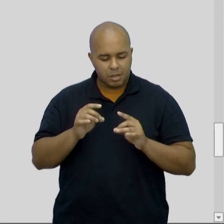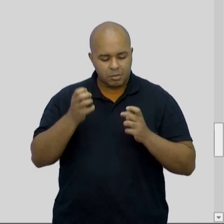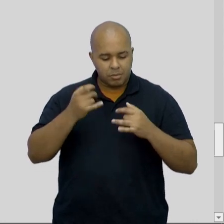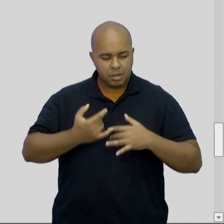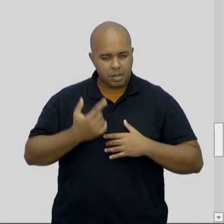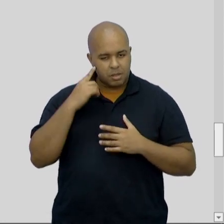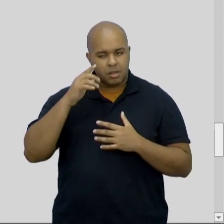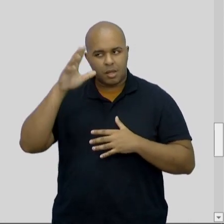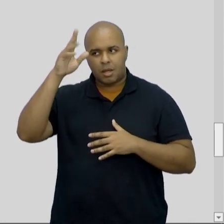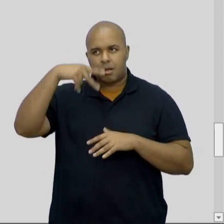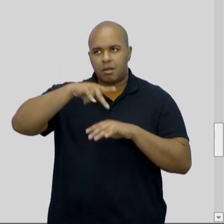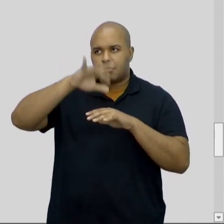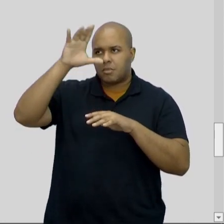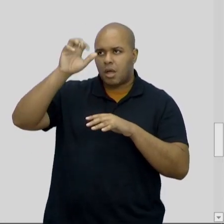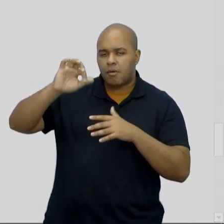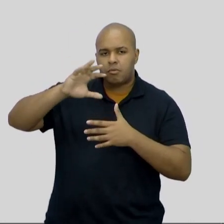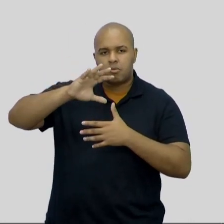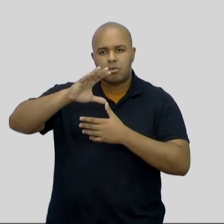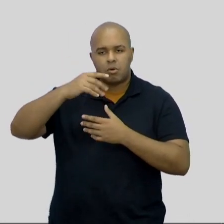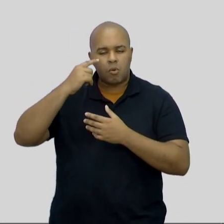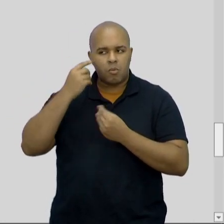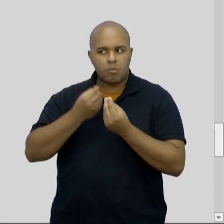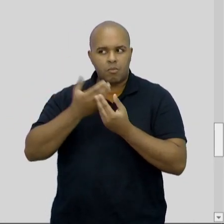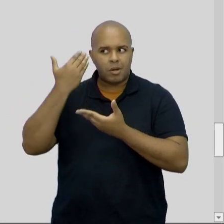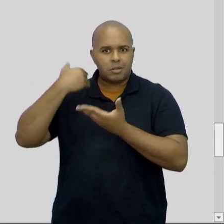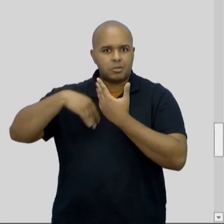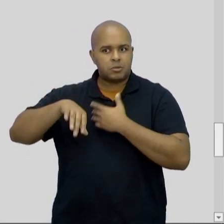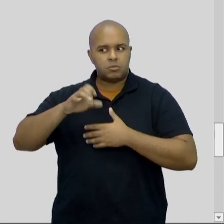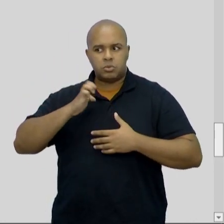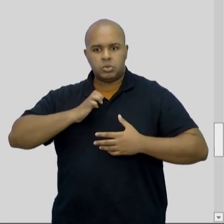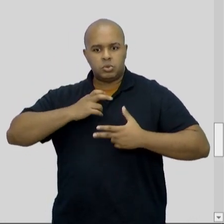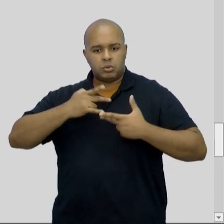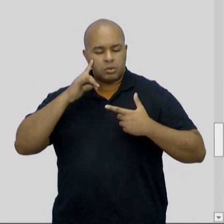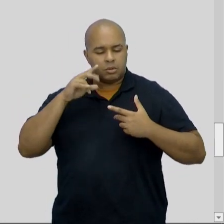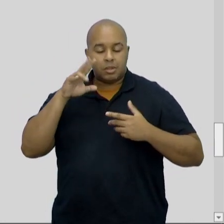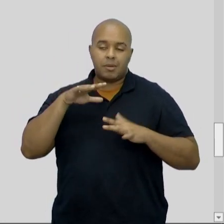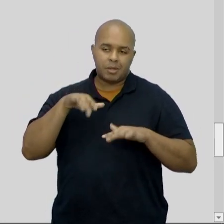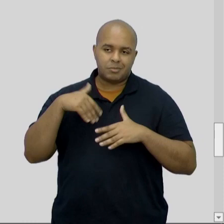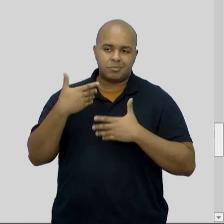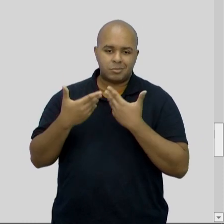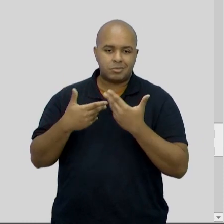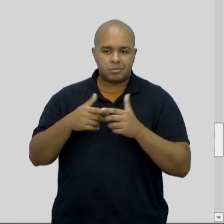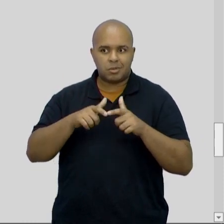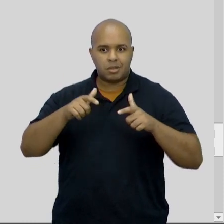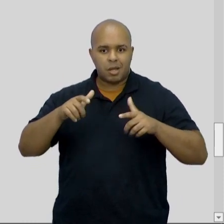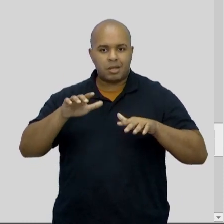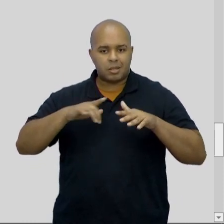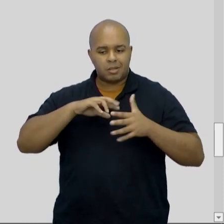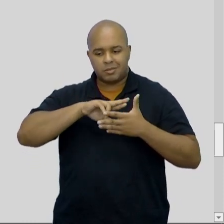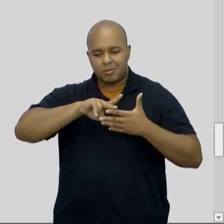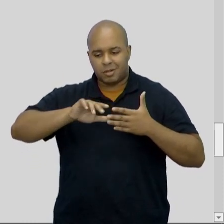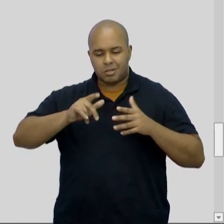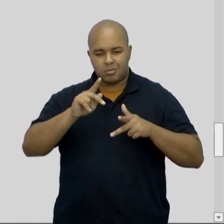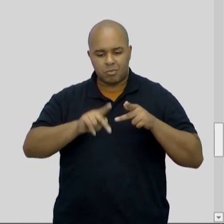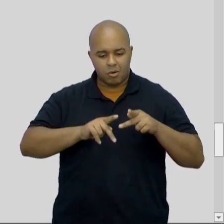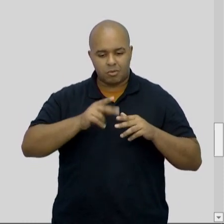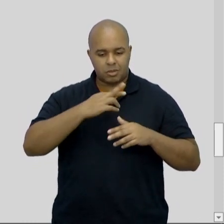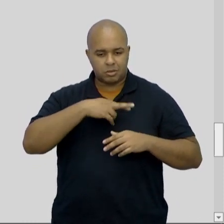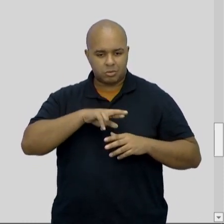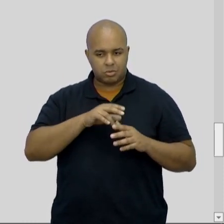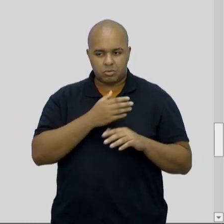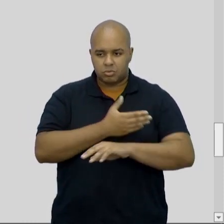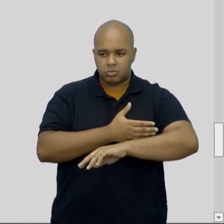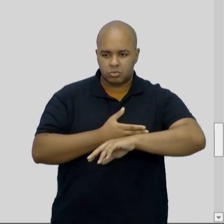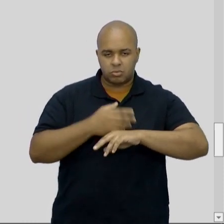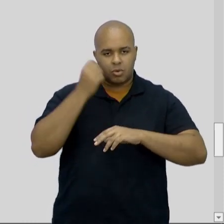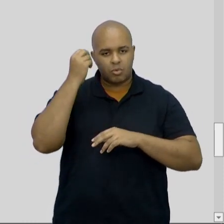falando a África é um continente com um passado riquíssimo e que pelo seu enorme tamanho possui grande variedade de povos, religiões,